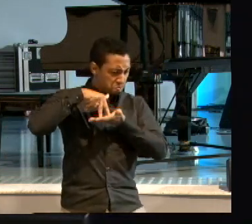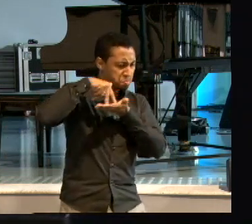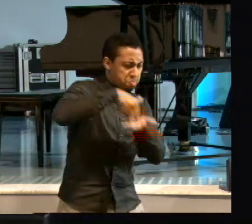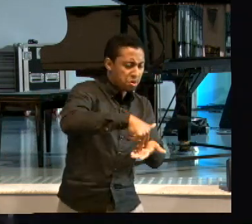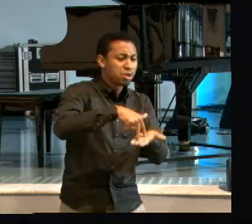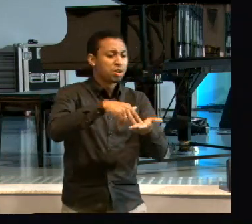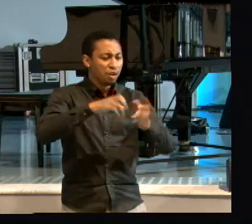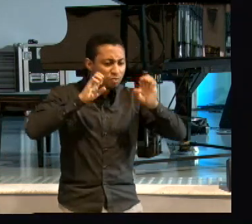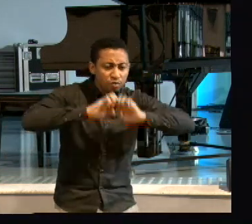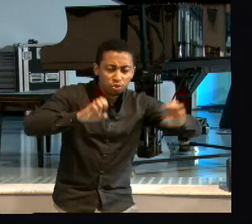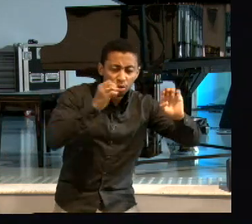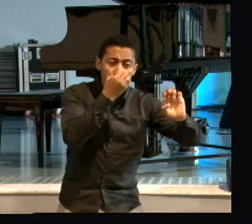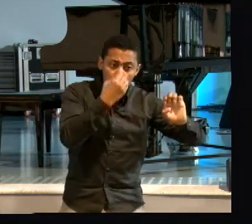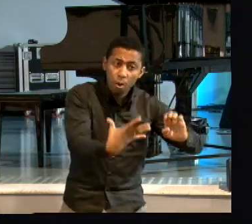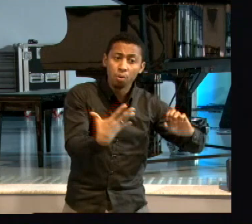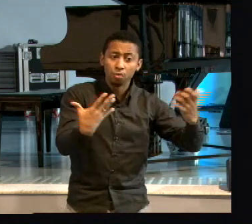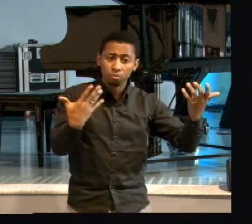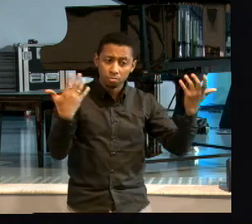seu todo será relevante.